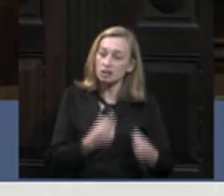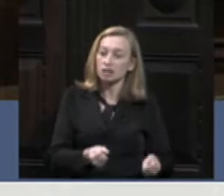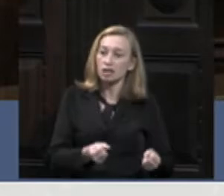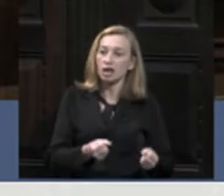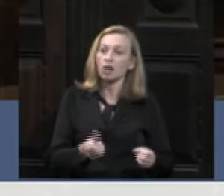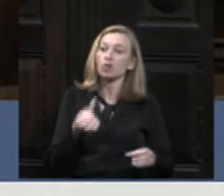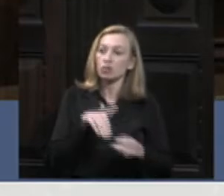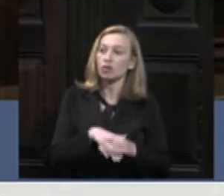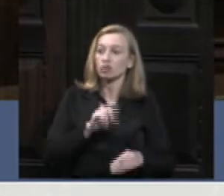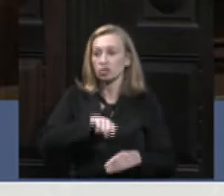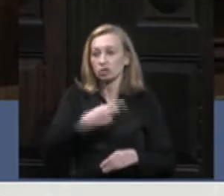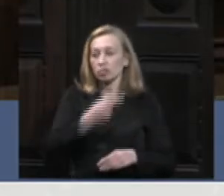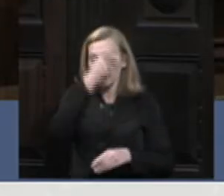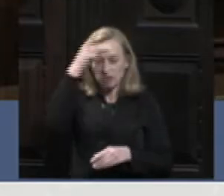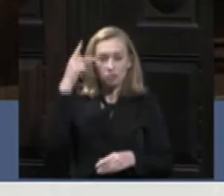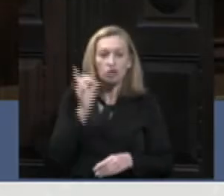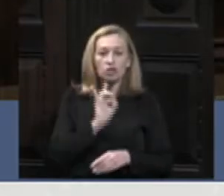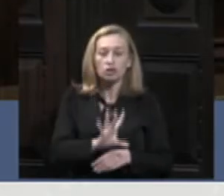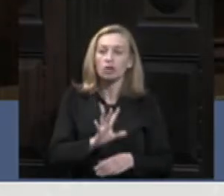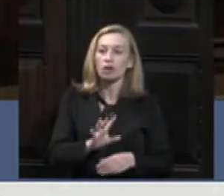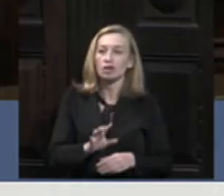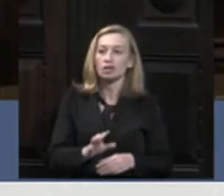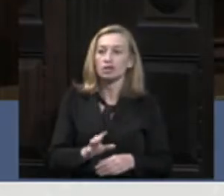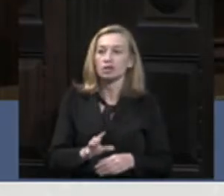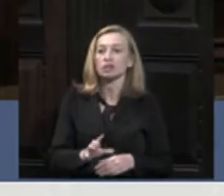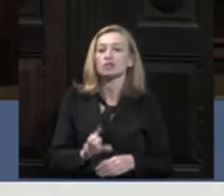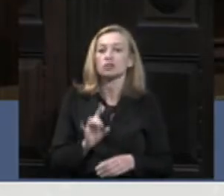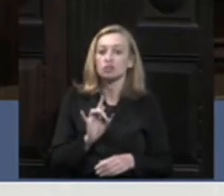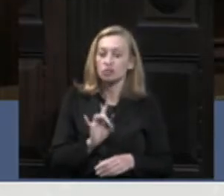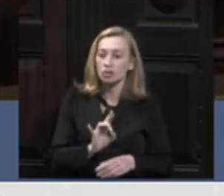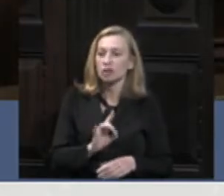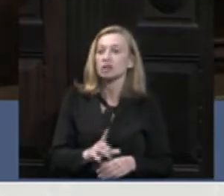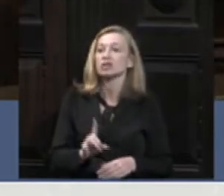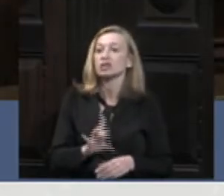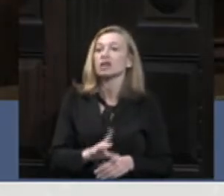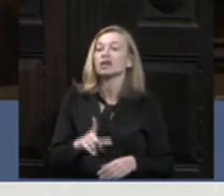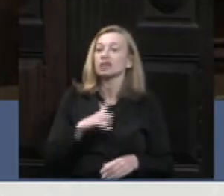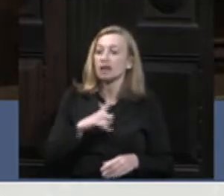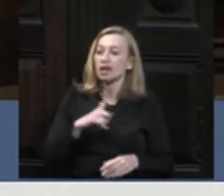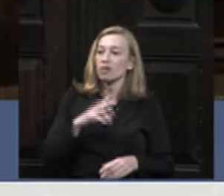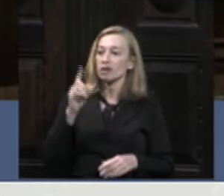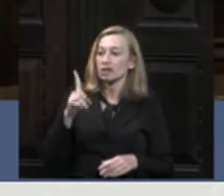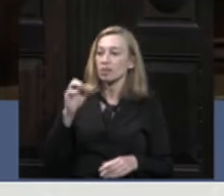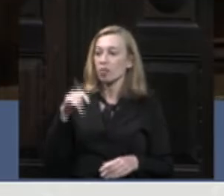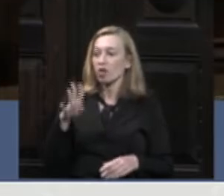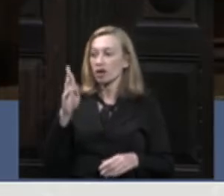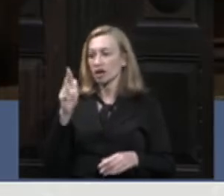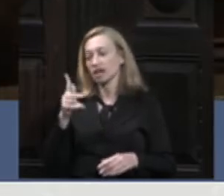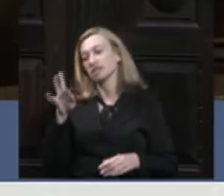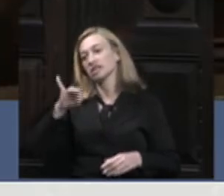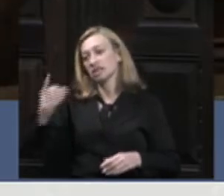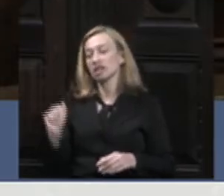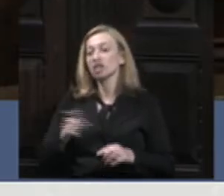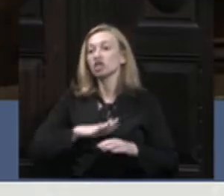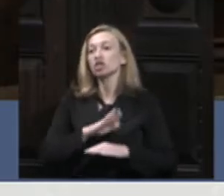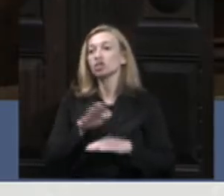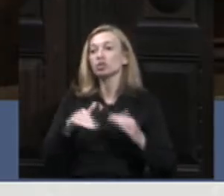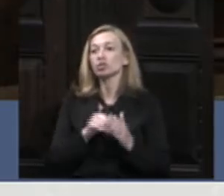se constrói uma democracia que todos nós queremos, que no fim das